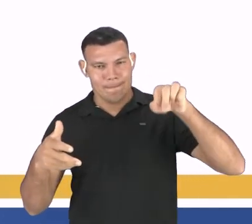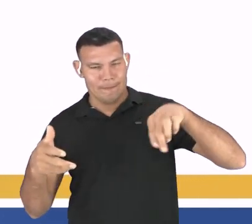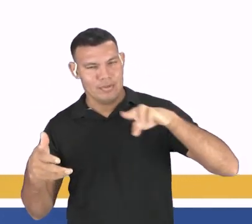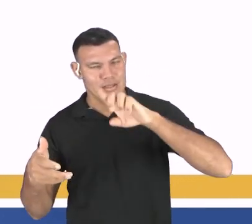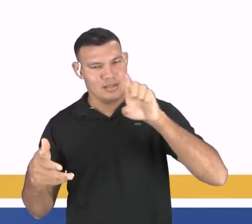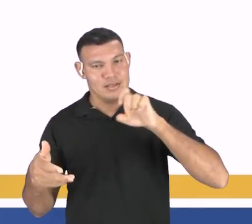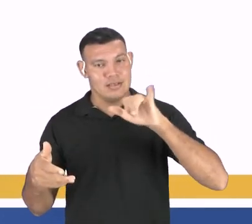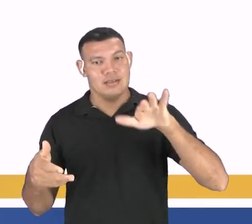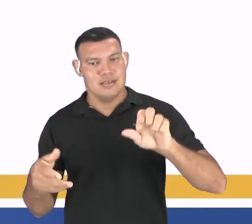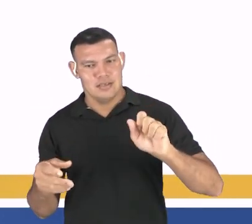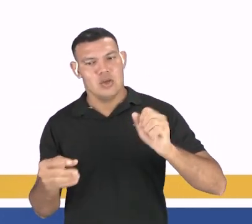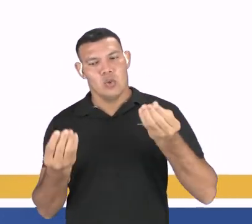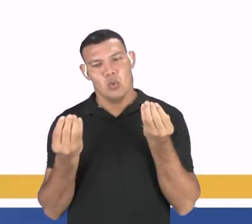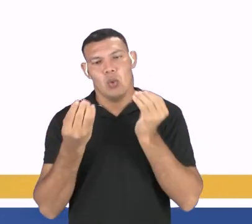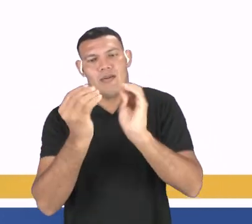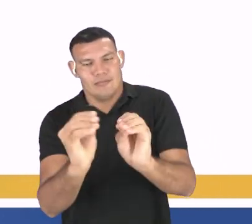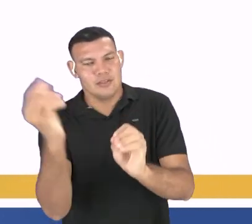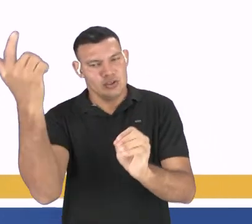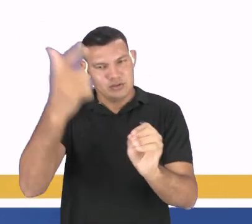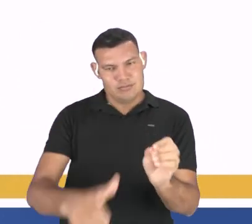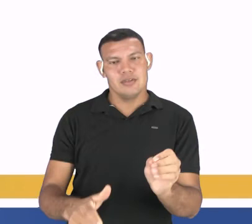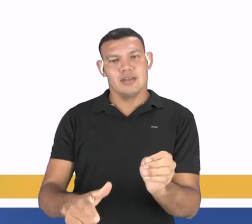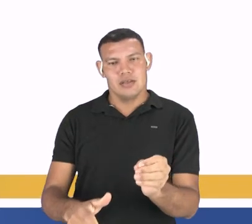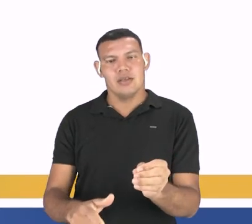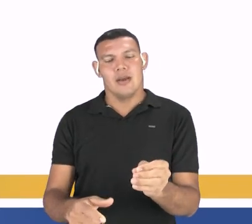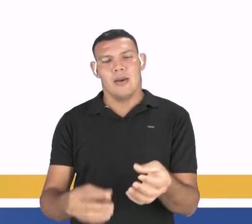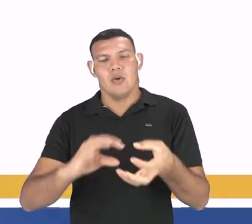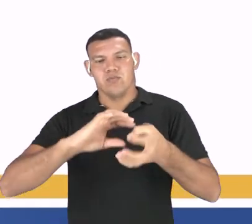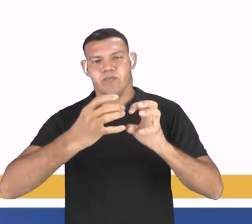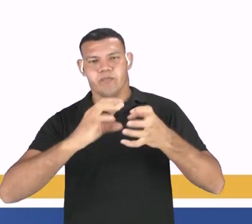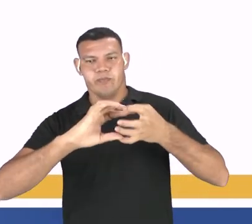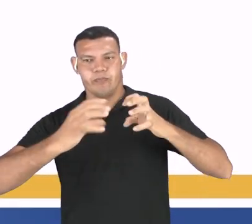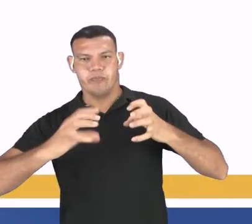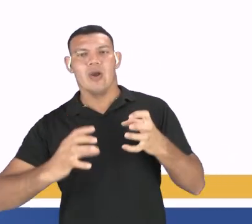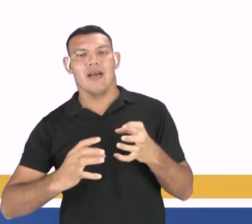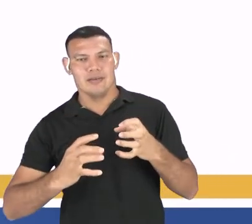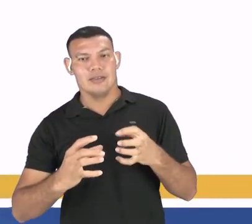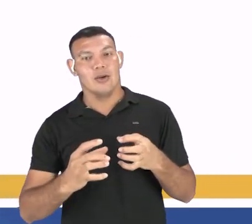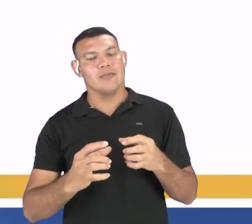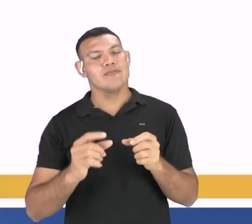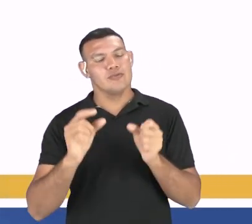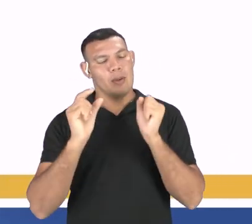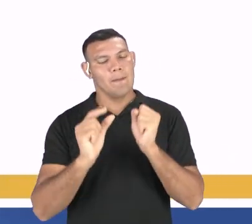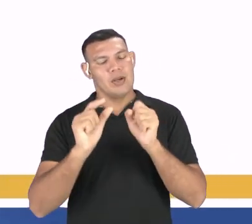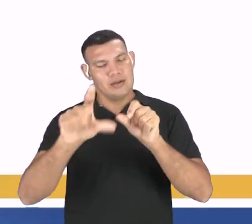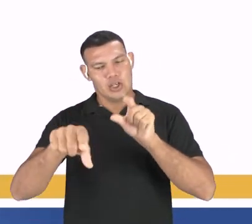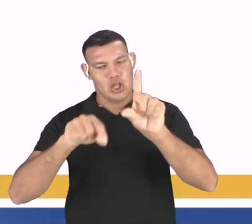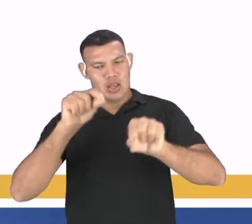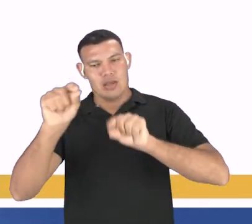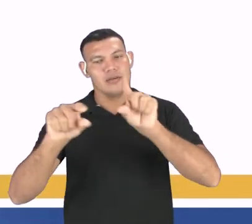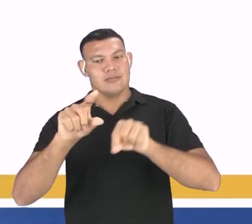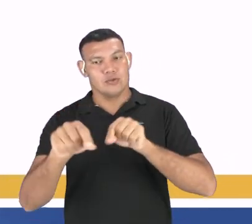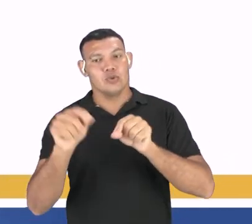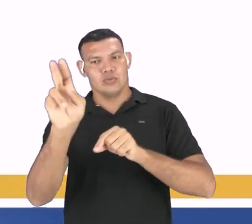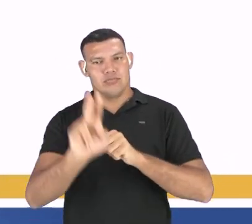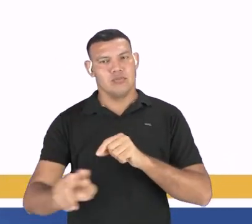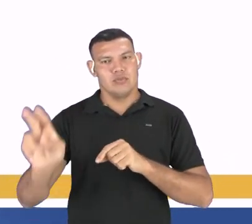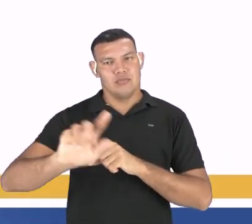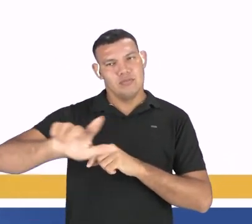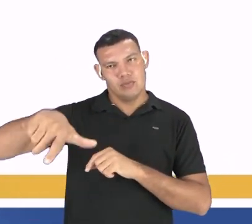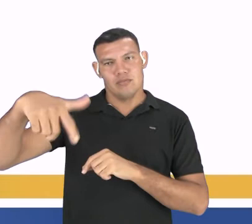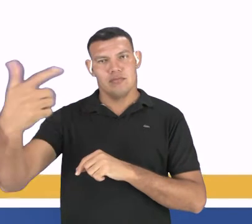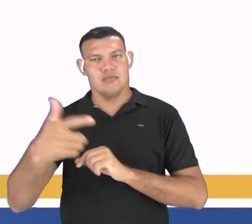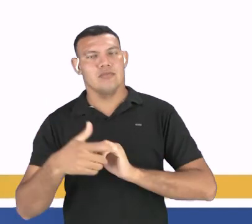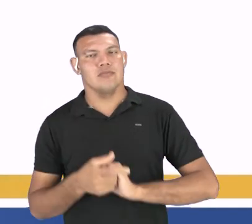antes nós estamos indo de novo na bactéria para que ele possa ser aplicar se multiplicar e a gente poder se relacionar e aplicar em outras